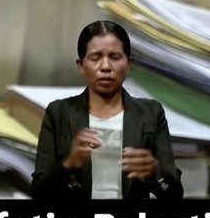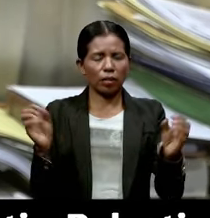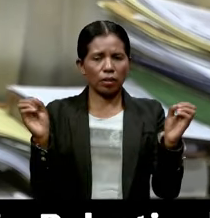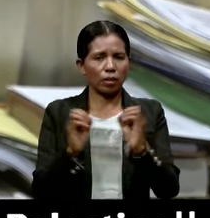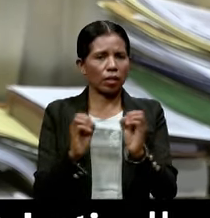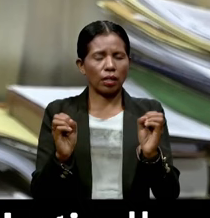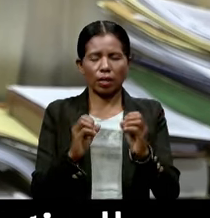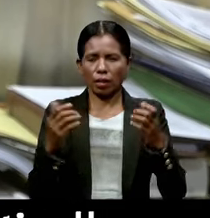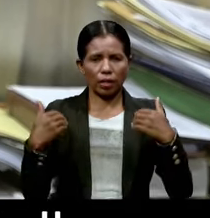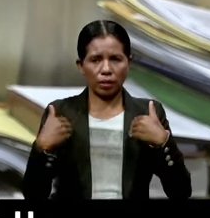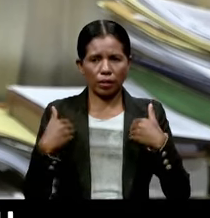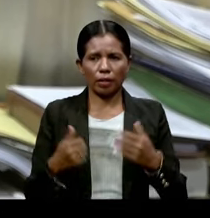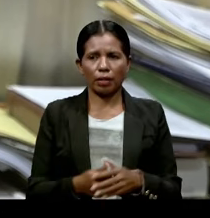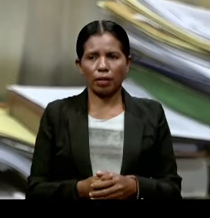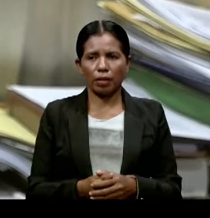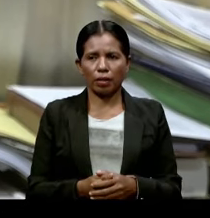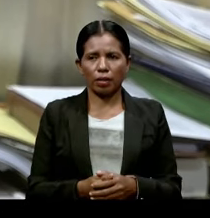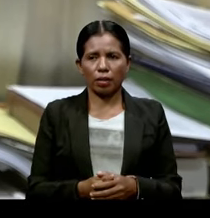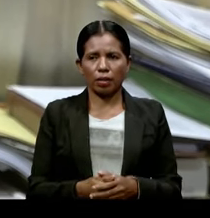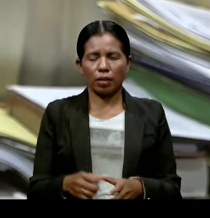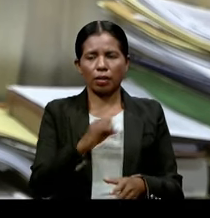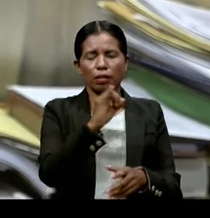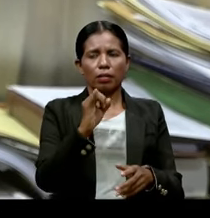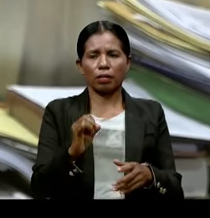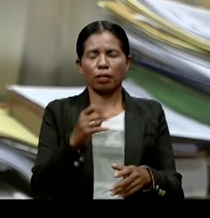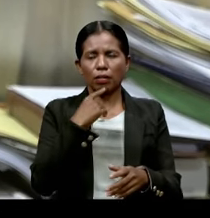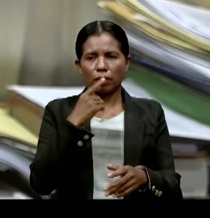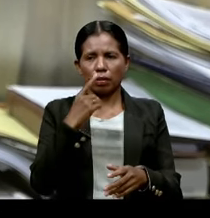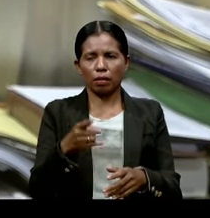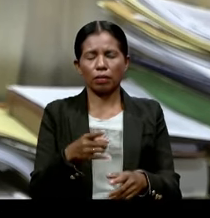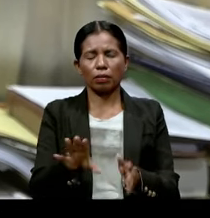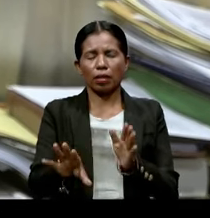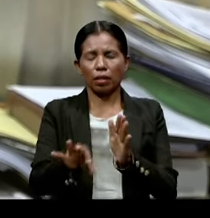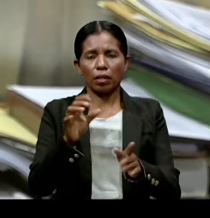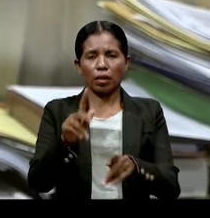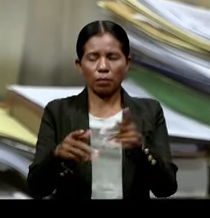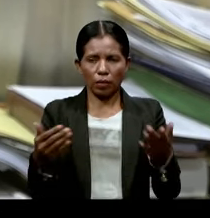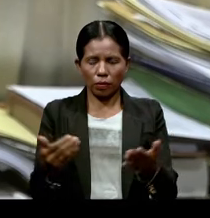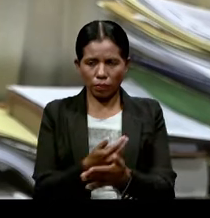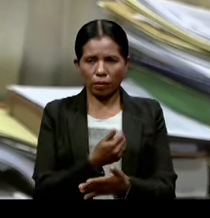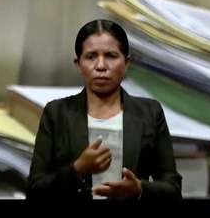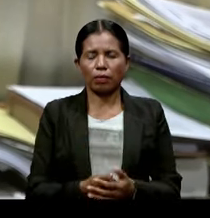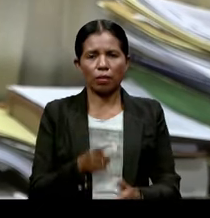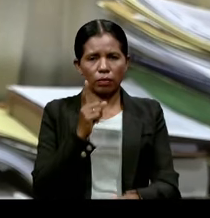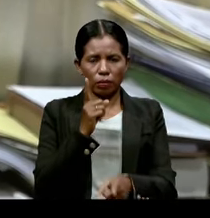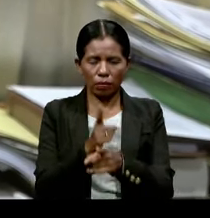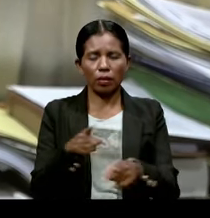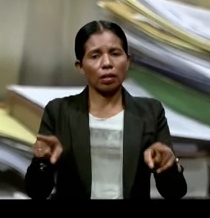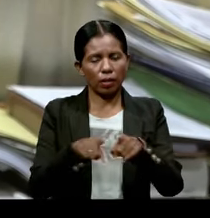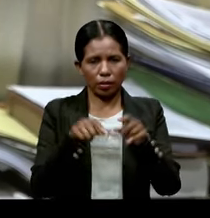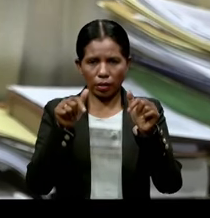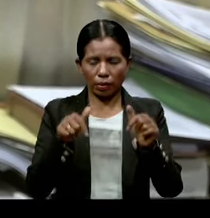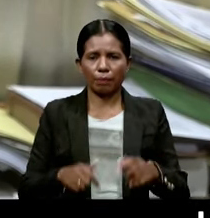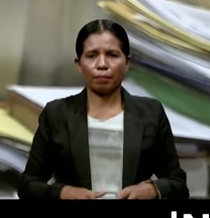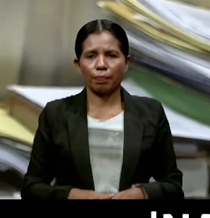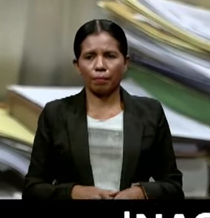nega kamera membel intervista ni hala fun saung nilai tau hete mo fung nega le logik ne ane sane se hau superior ne